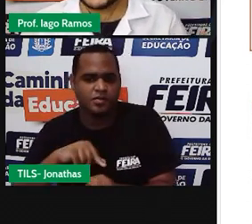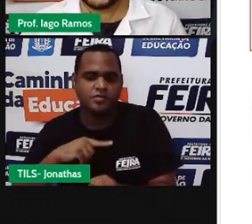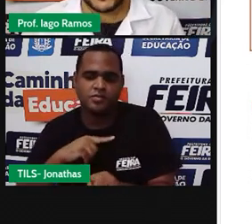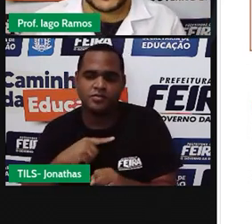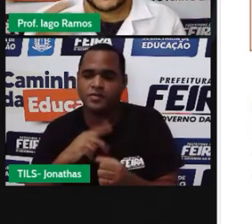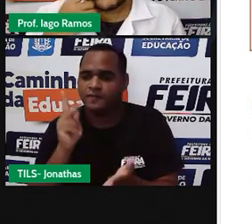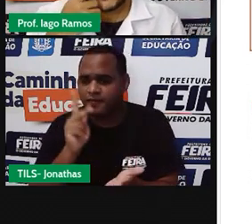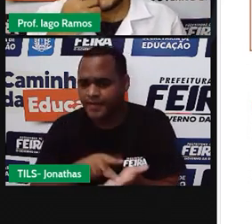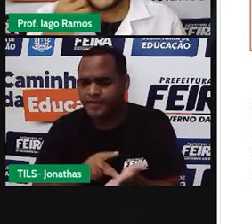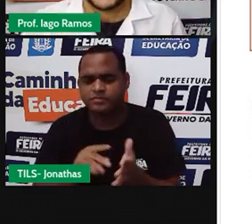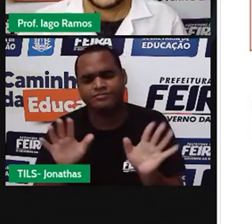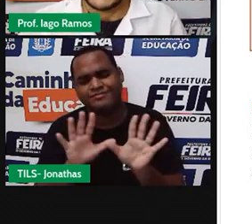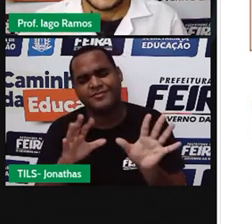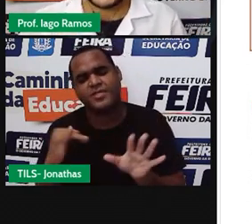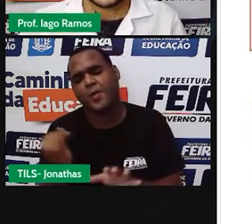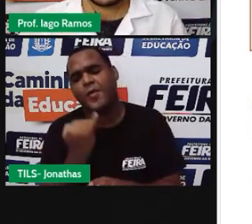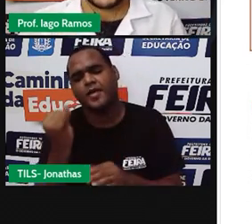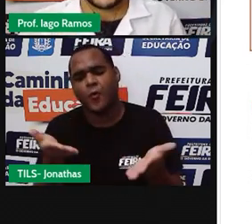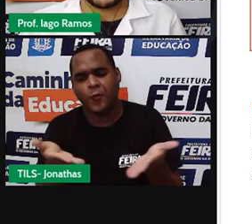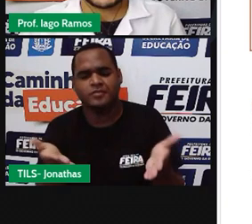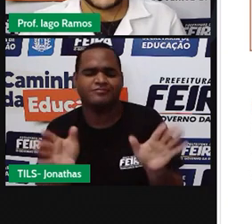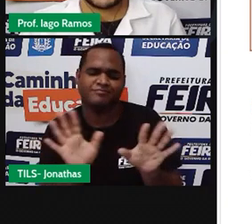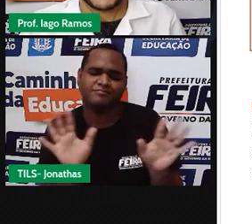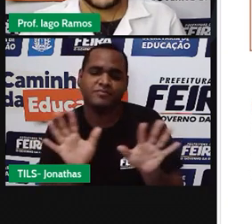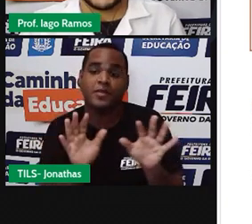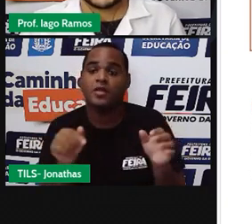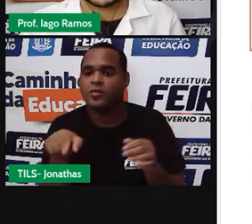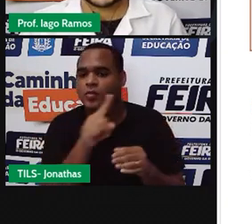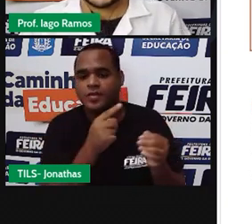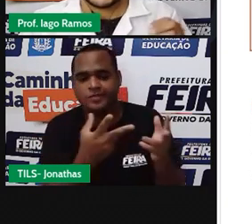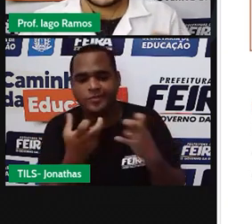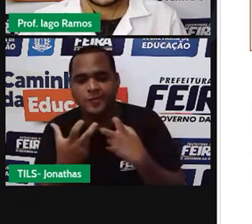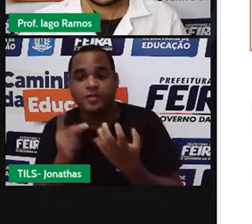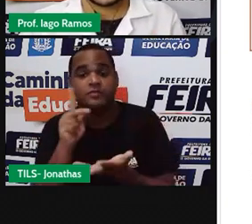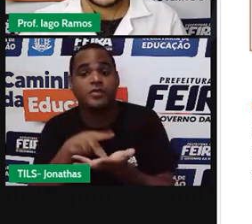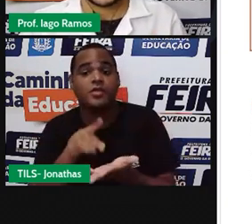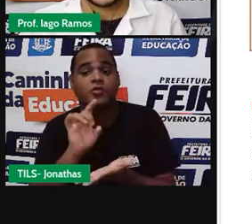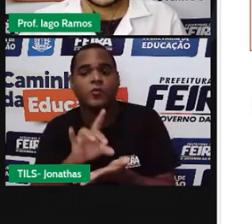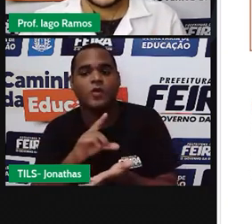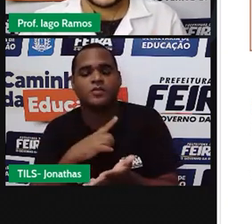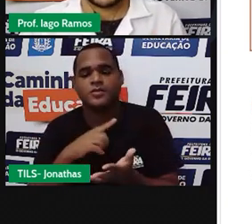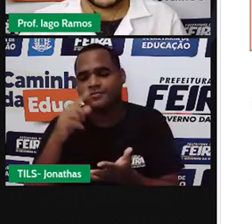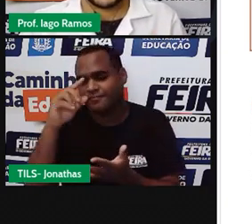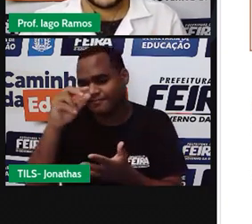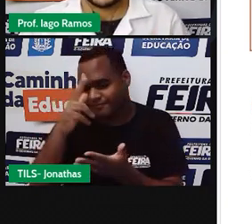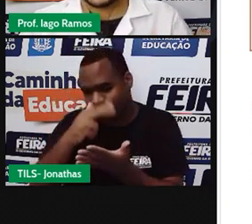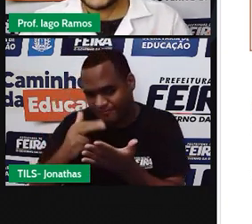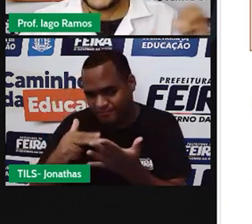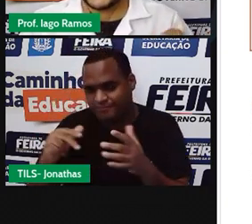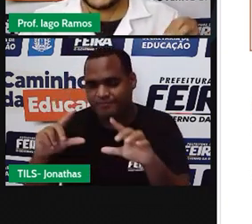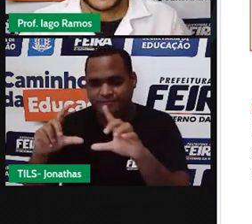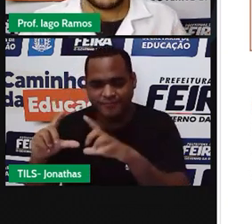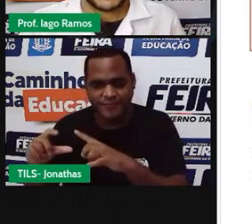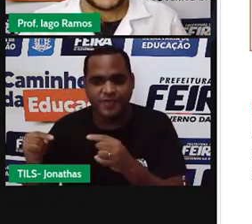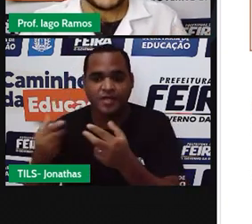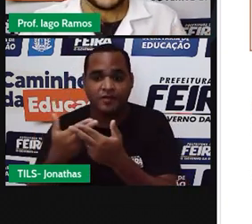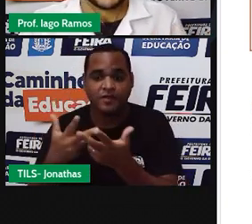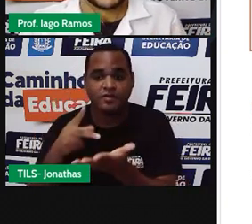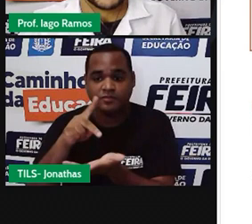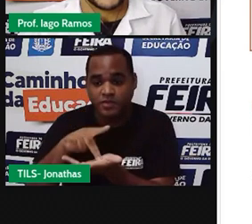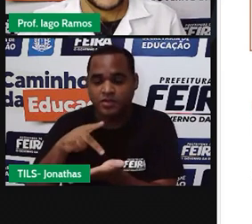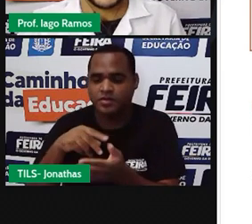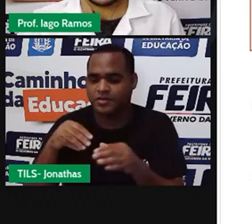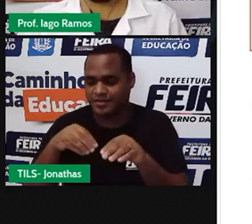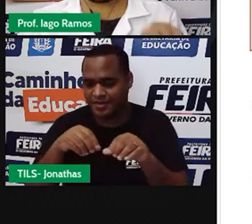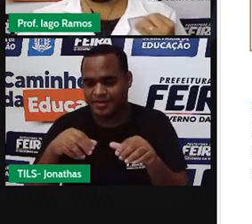isso não vai nos importar agora a gente vai observar apenas as ilustrações que estão aqui do terreno e da